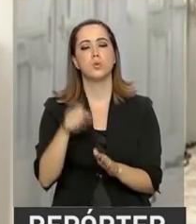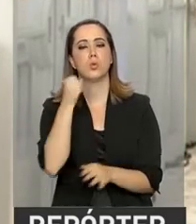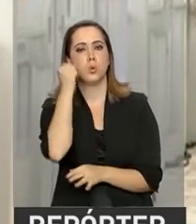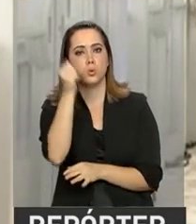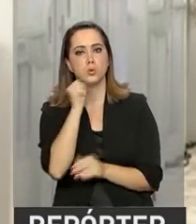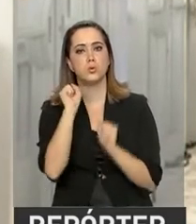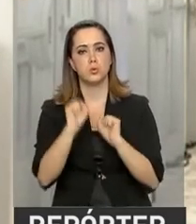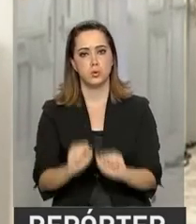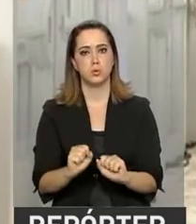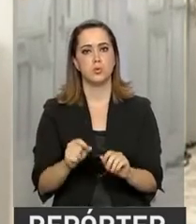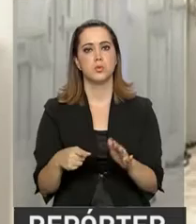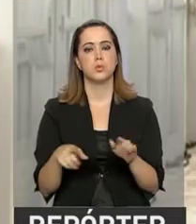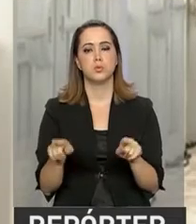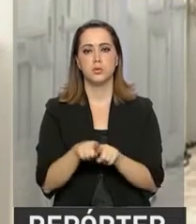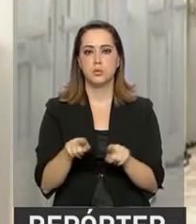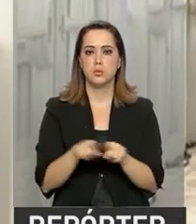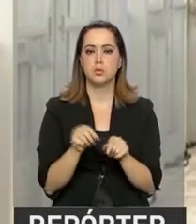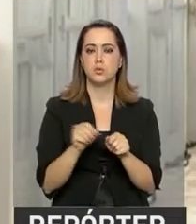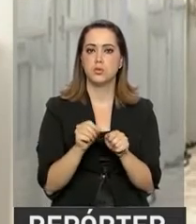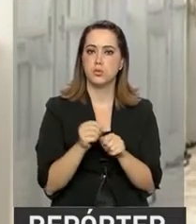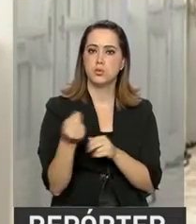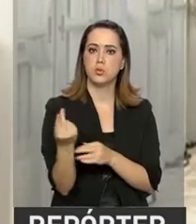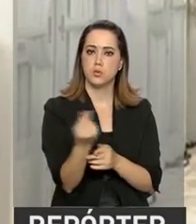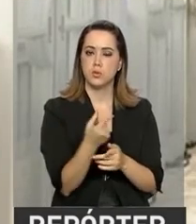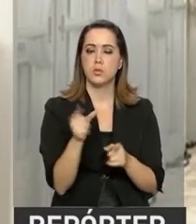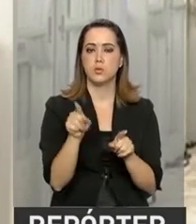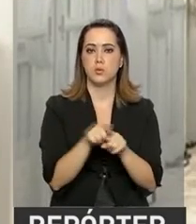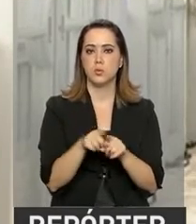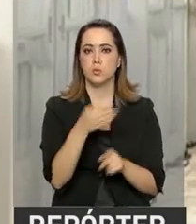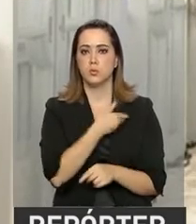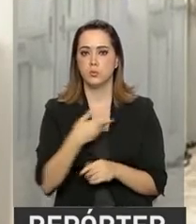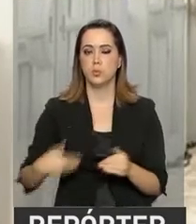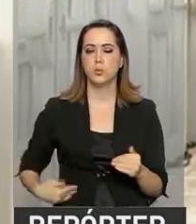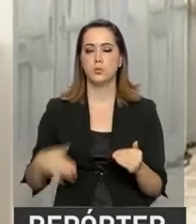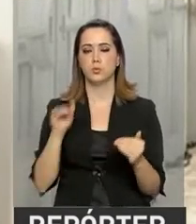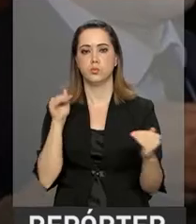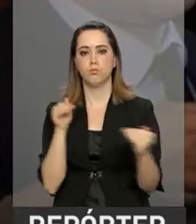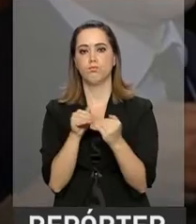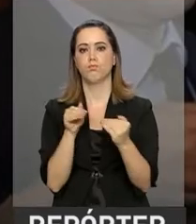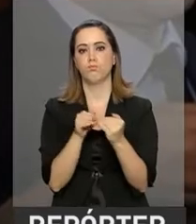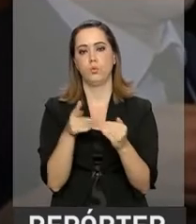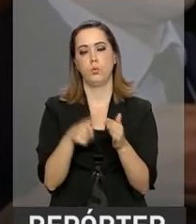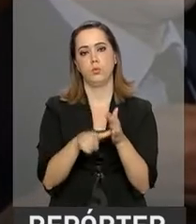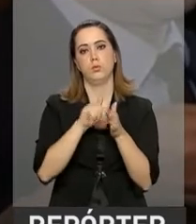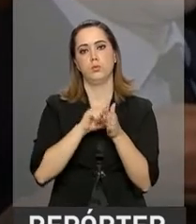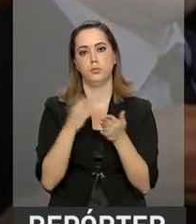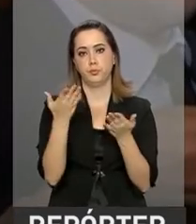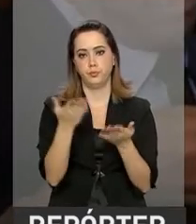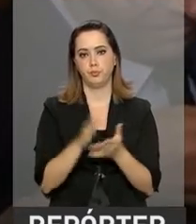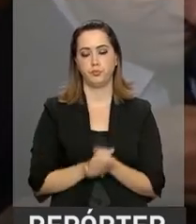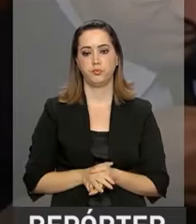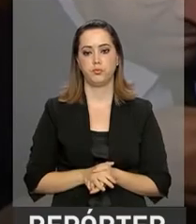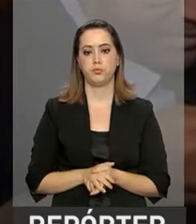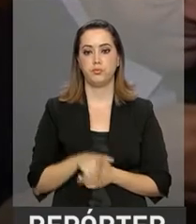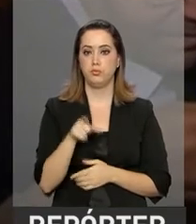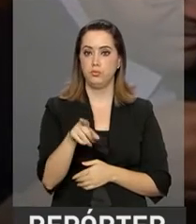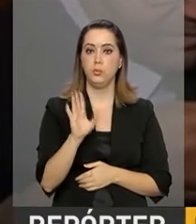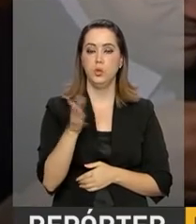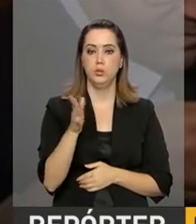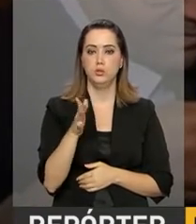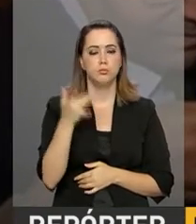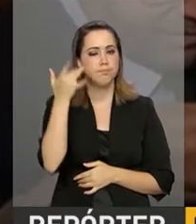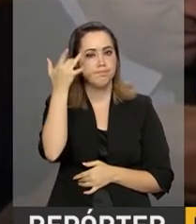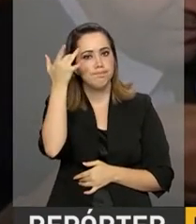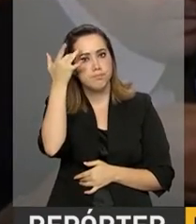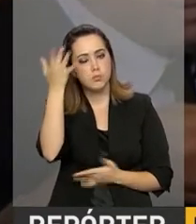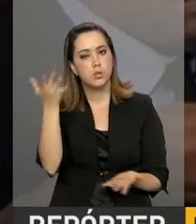tomar essa iniciativa e assim garantir que as metas acordadas sejam cumpridas estou e visava talvez facilitar um pouco a